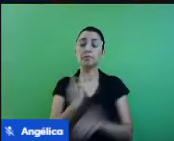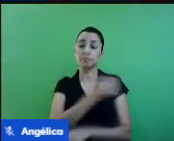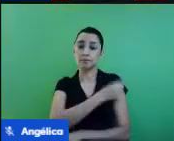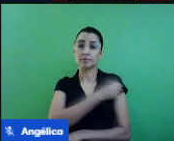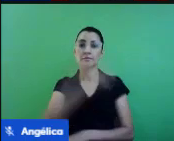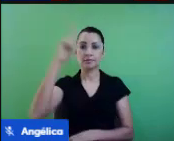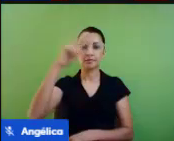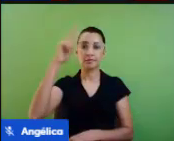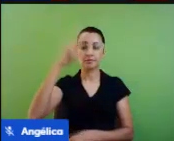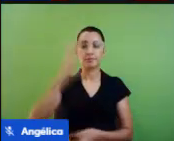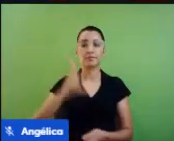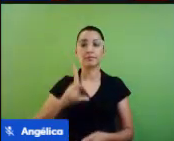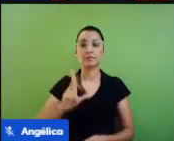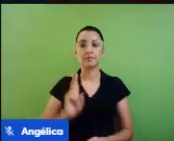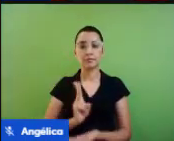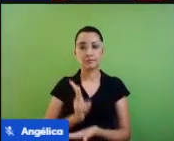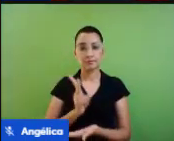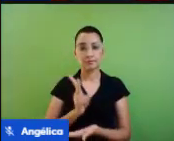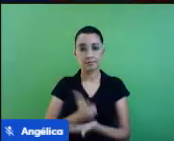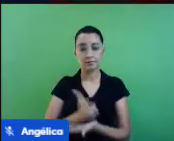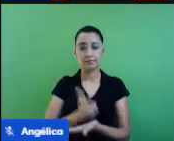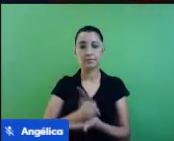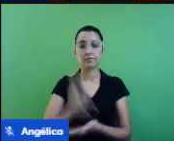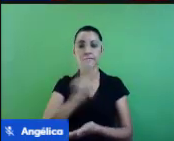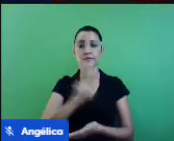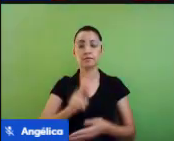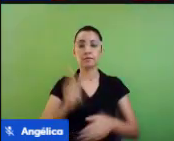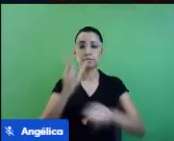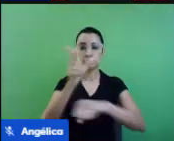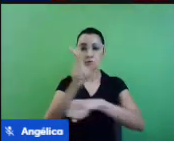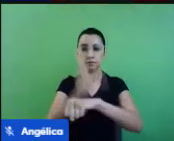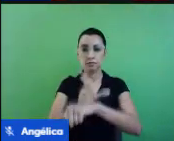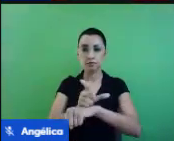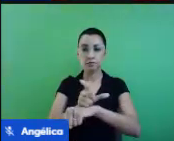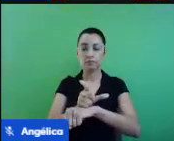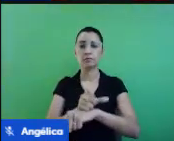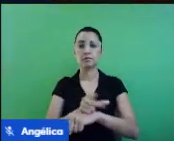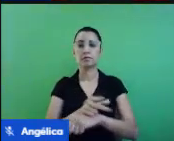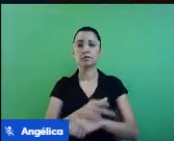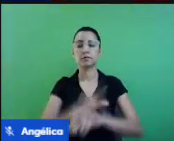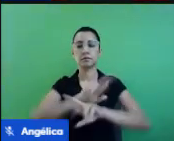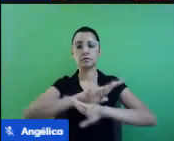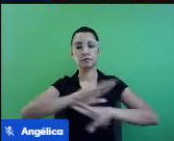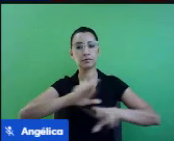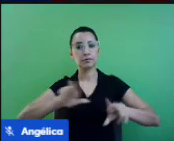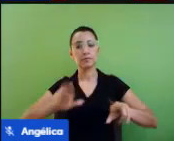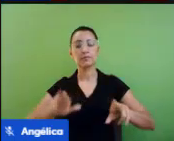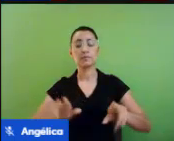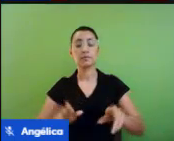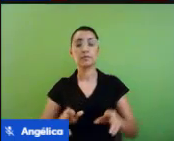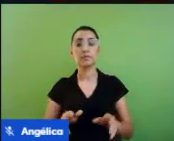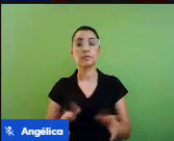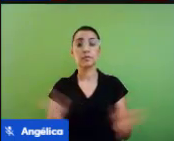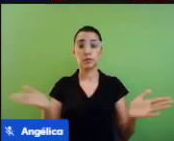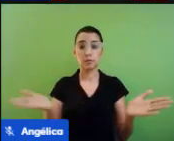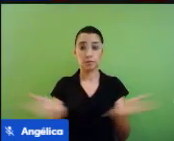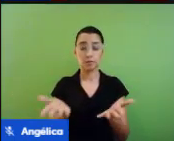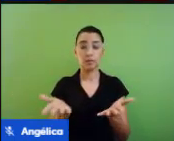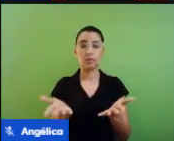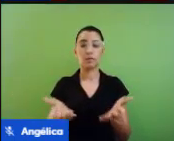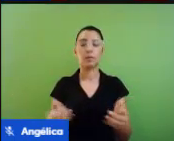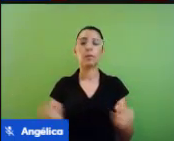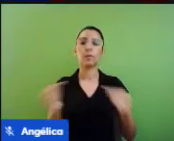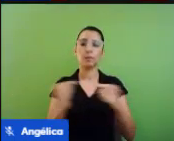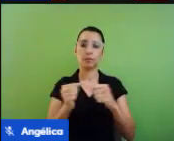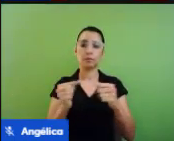todo vídeos, simulações, animações. Então, tudo isso agora faz muito mais parte do contexto dele do